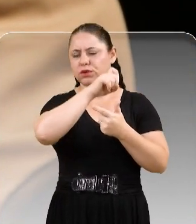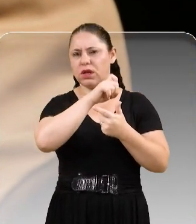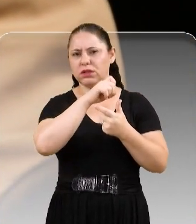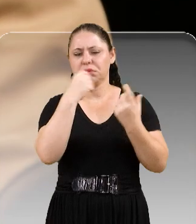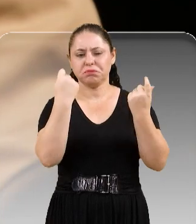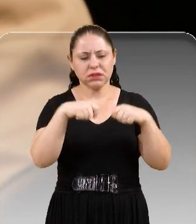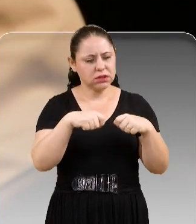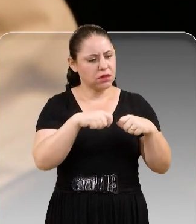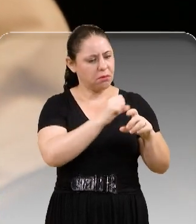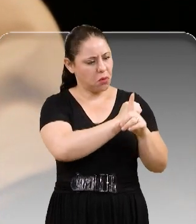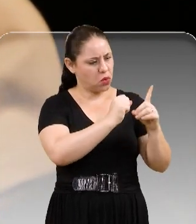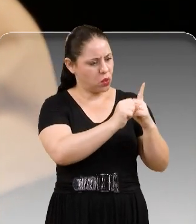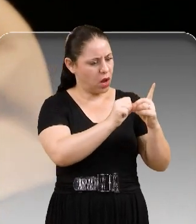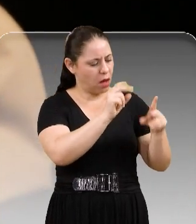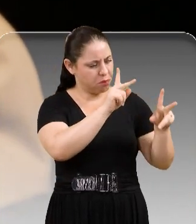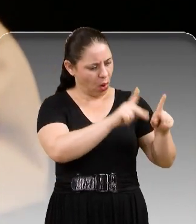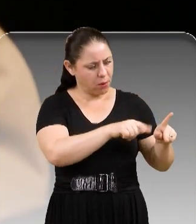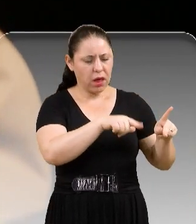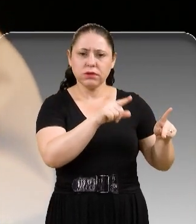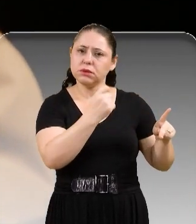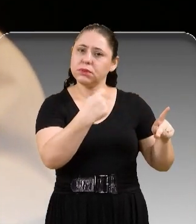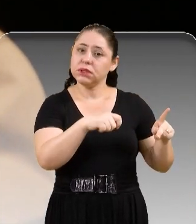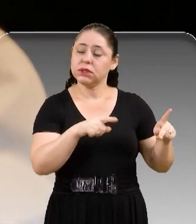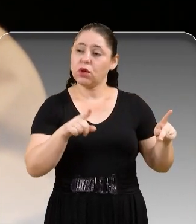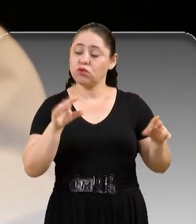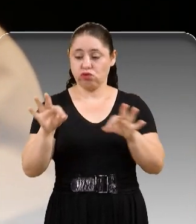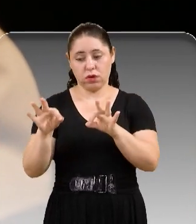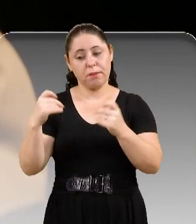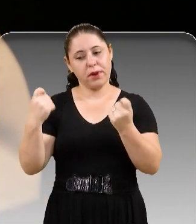e dentro daquilo que for possível fazer